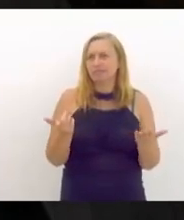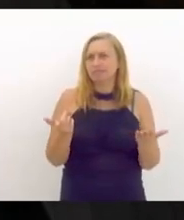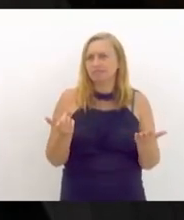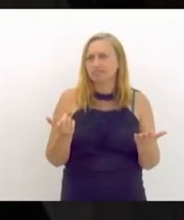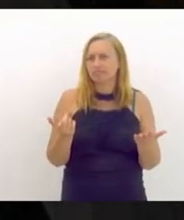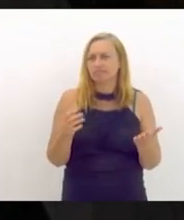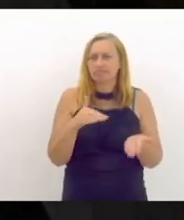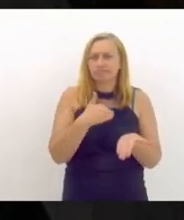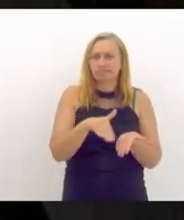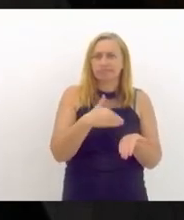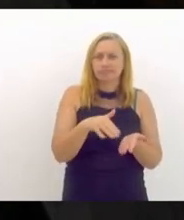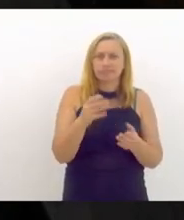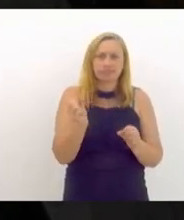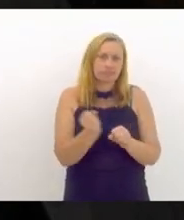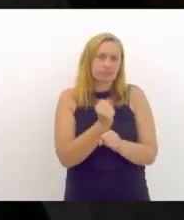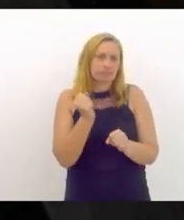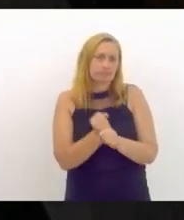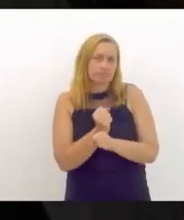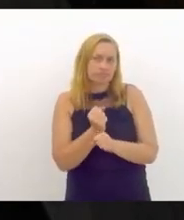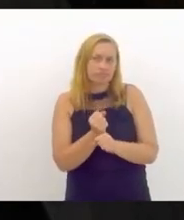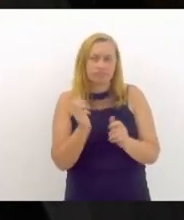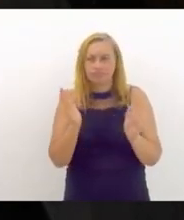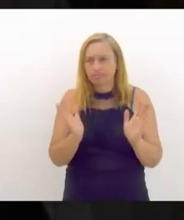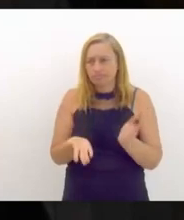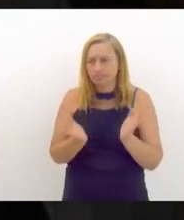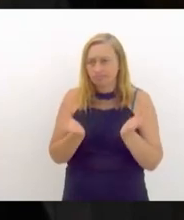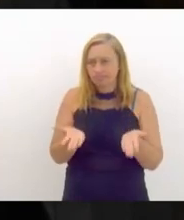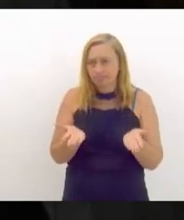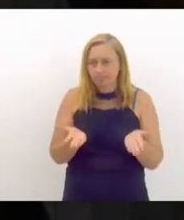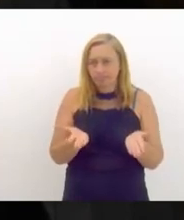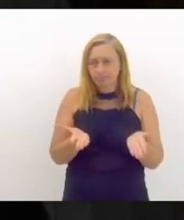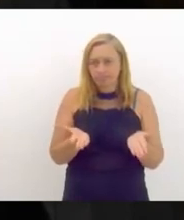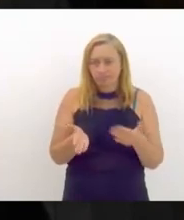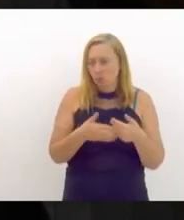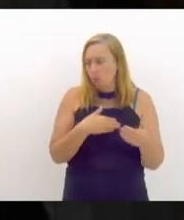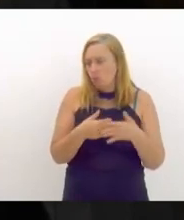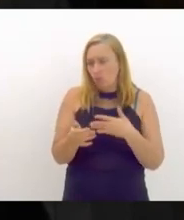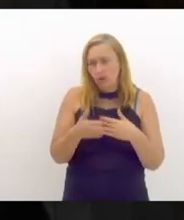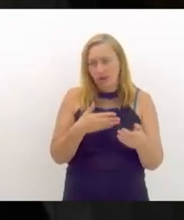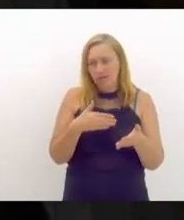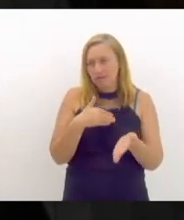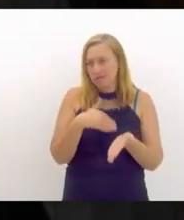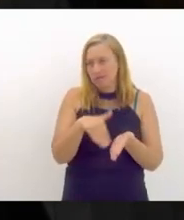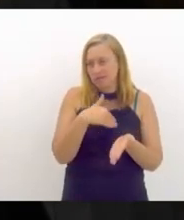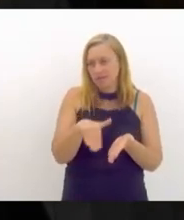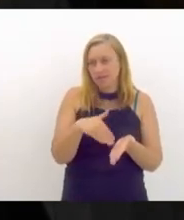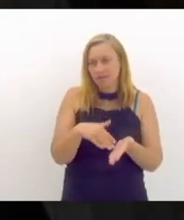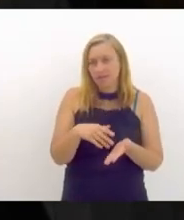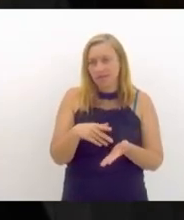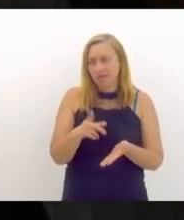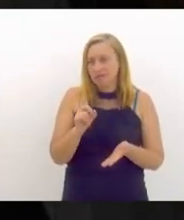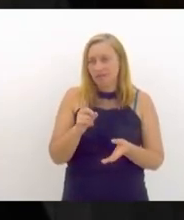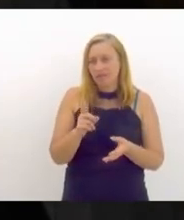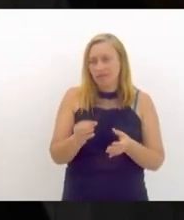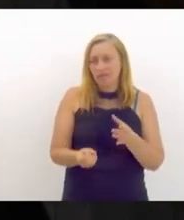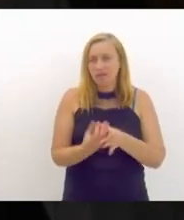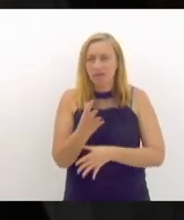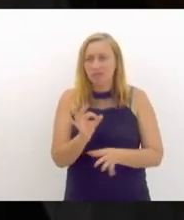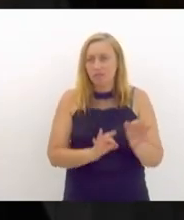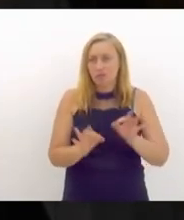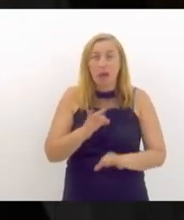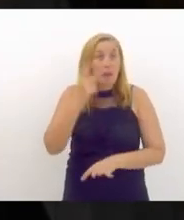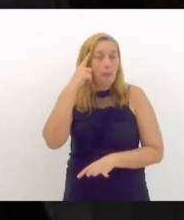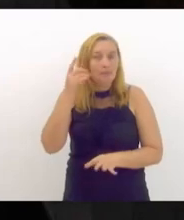Um secretário de obras, agora, ou qualquer secretário, ele não faz projetos, não pensa